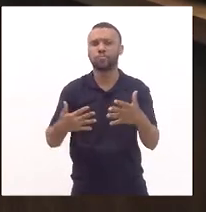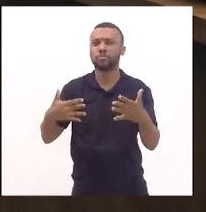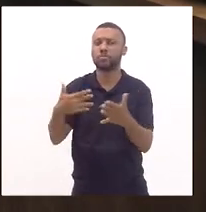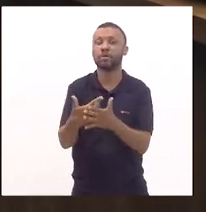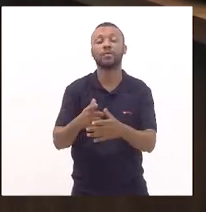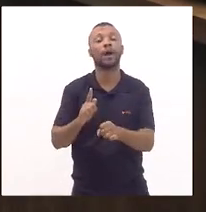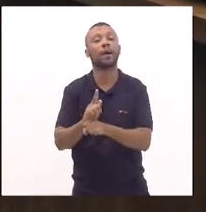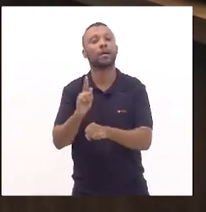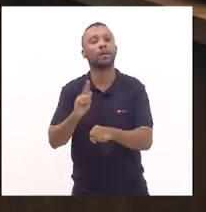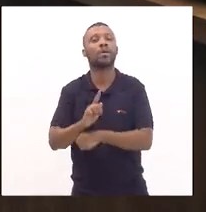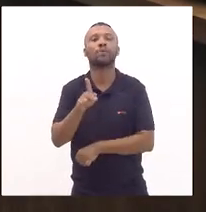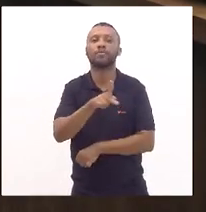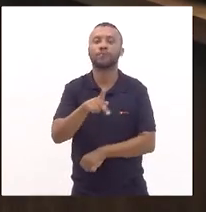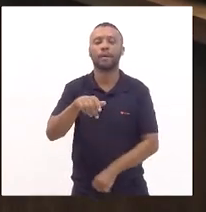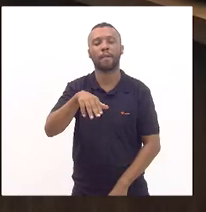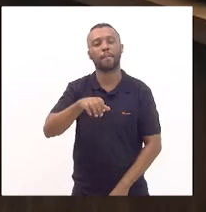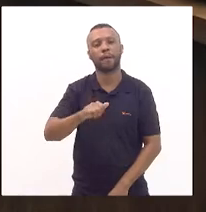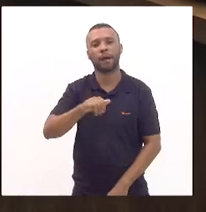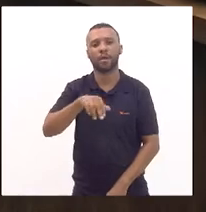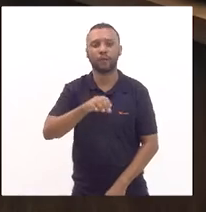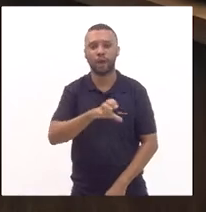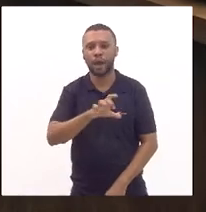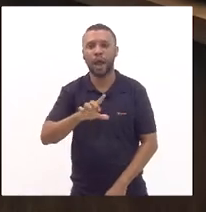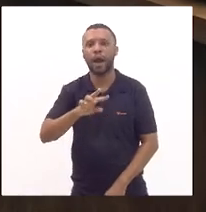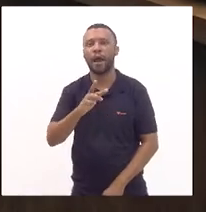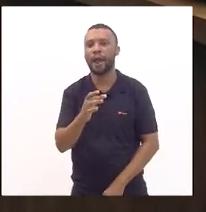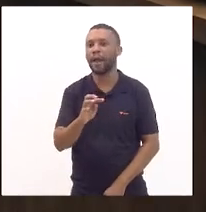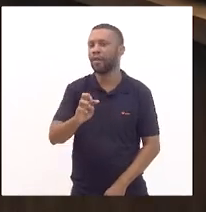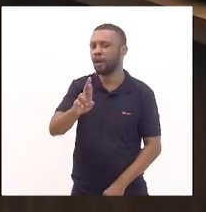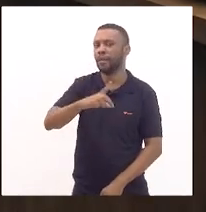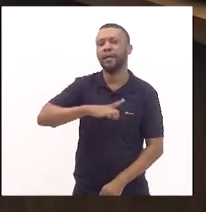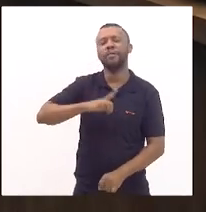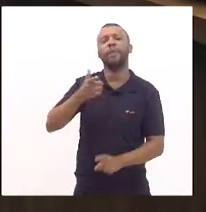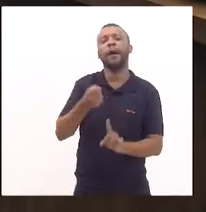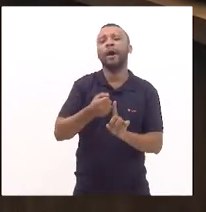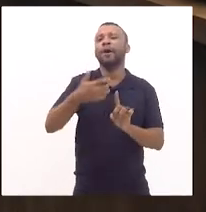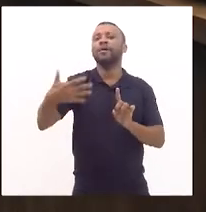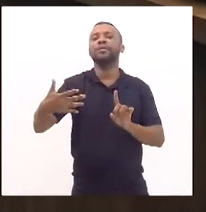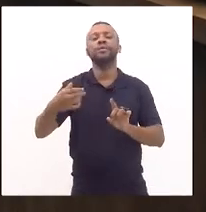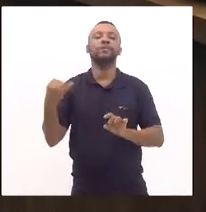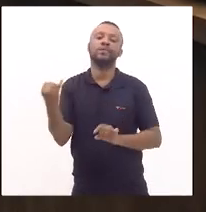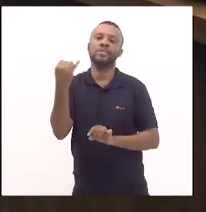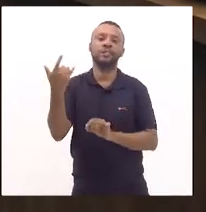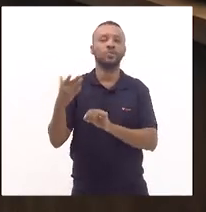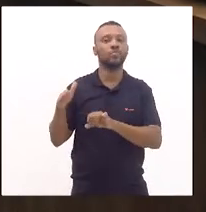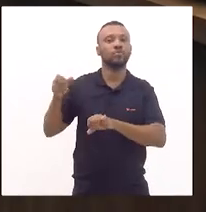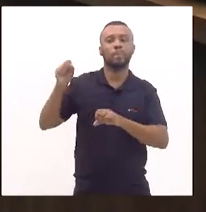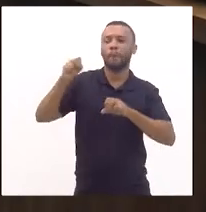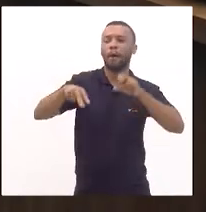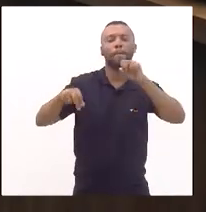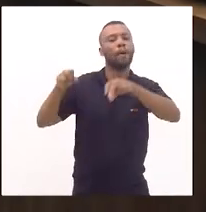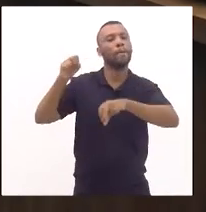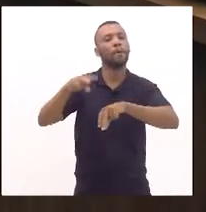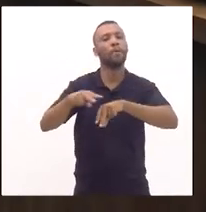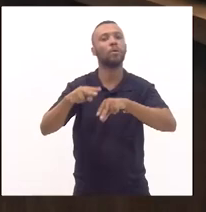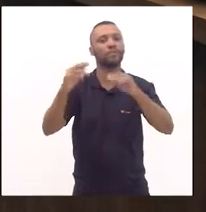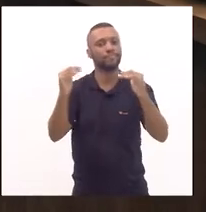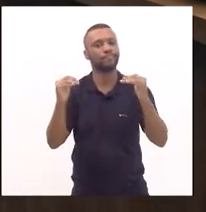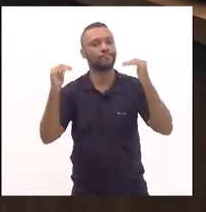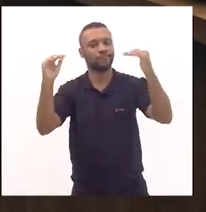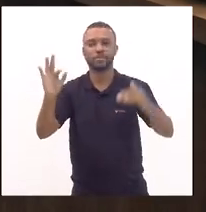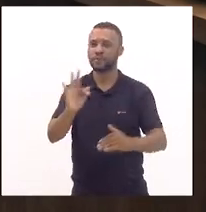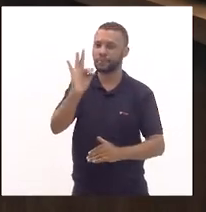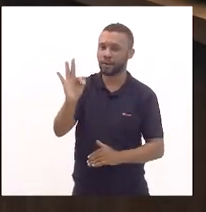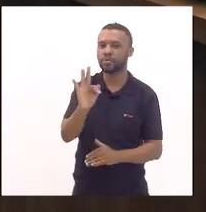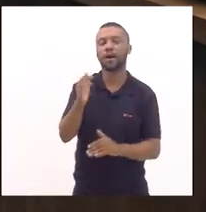gestão do professor Manuel Heitor, houve uma expansão significativa no acesso ao ensino superior em Portugal, no avanço dos